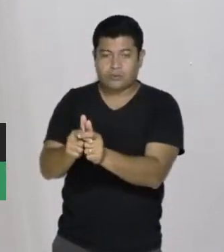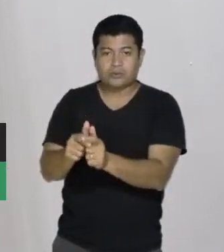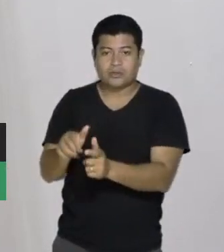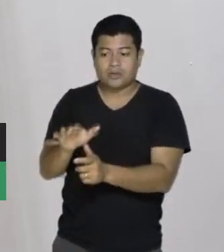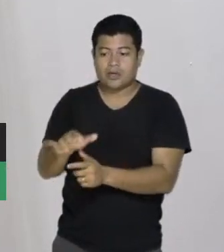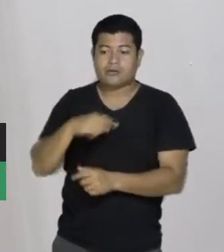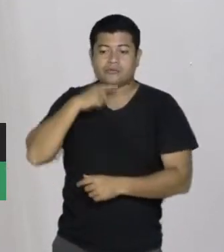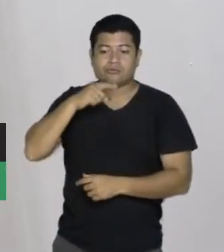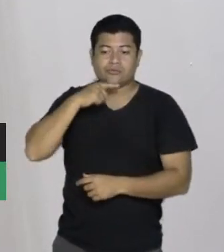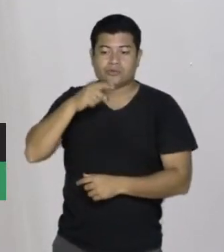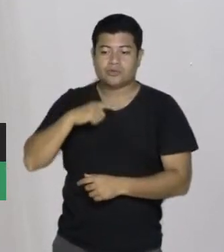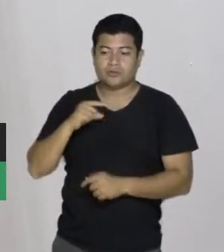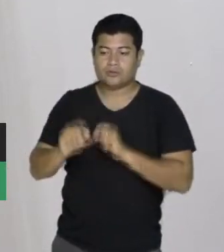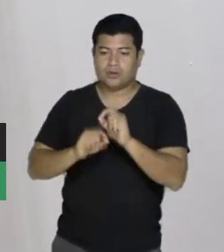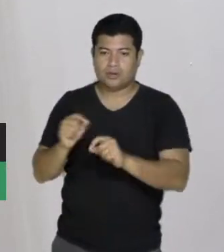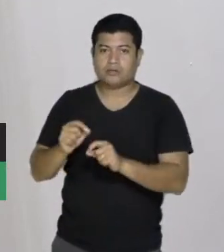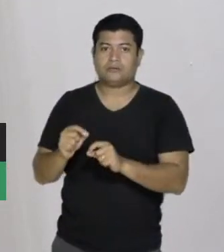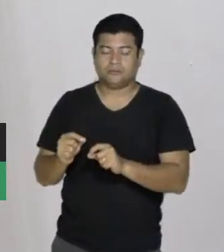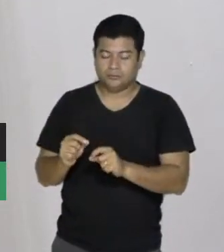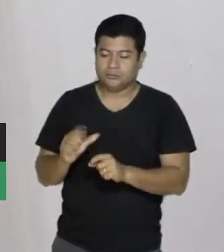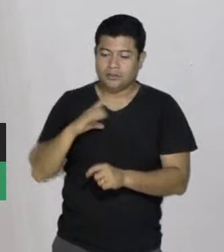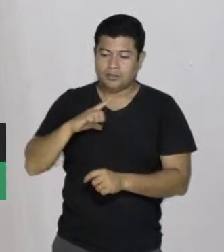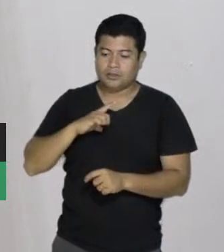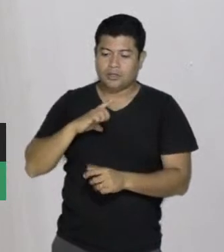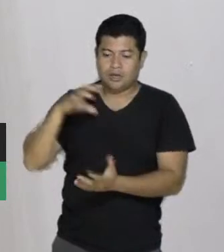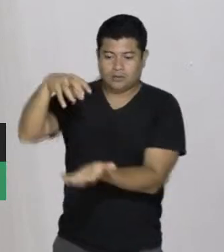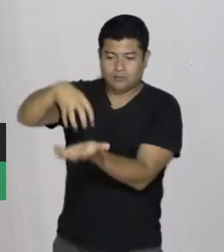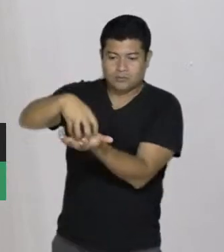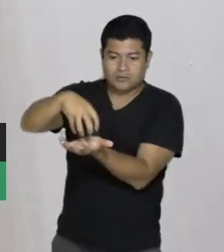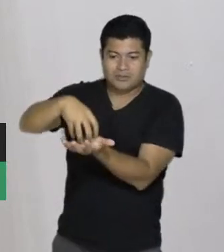coleta de esgoto a mudar esta realidade